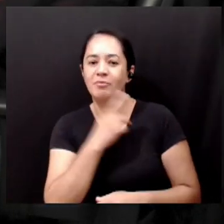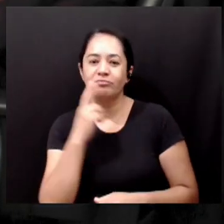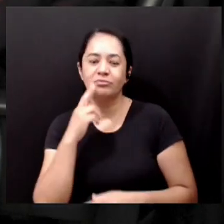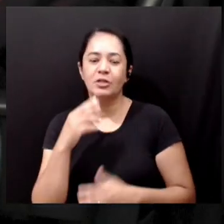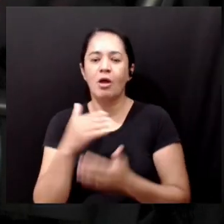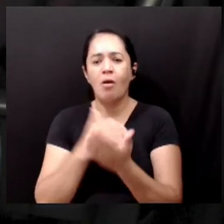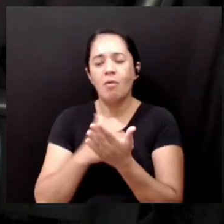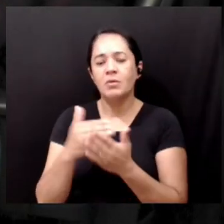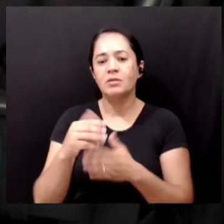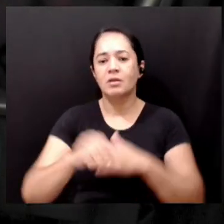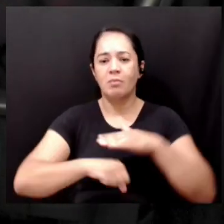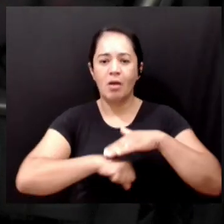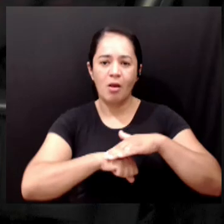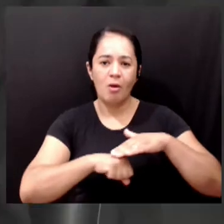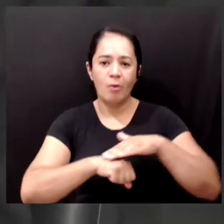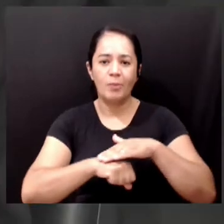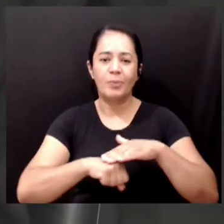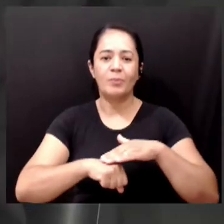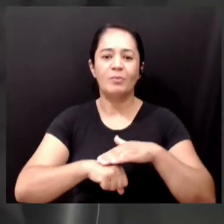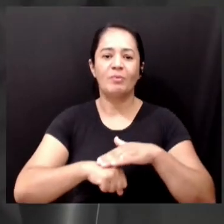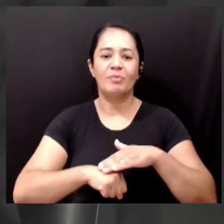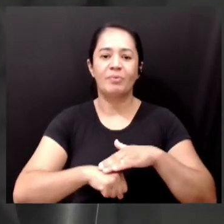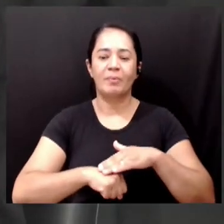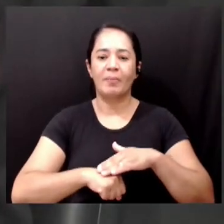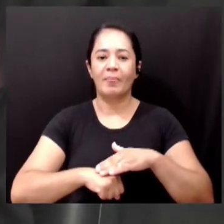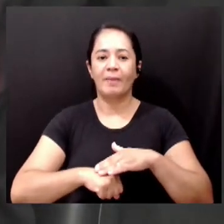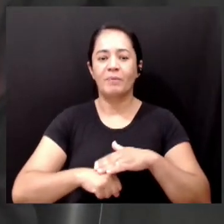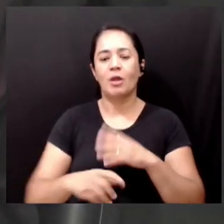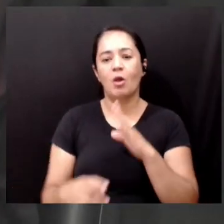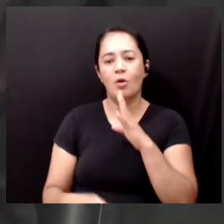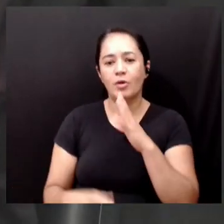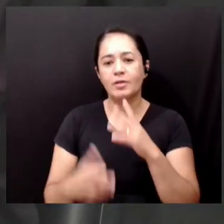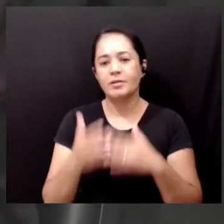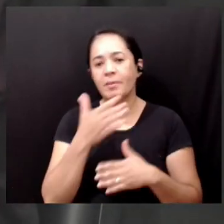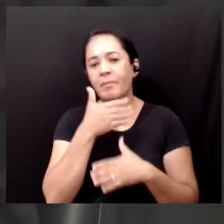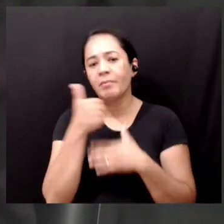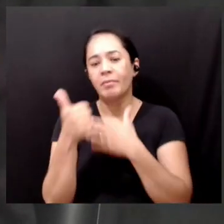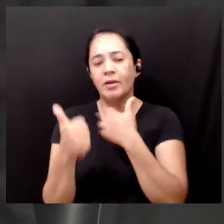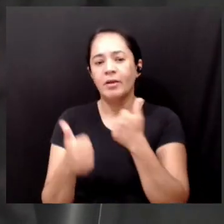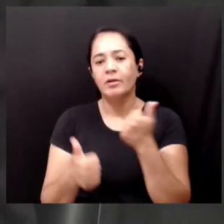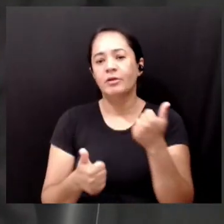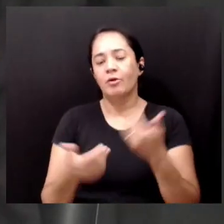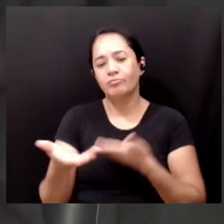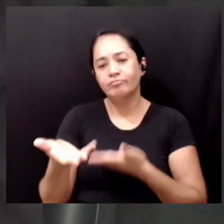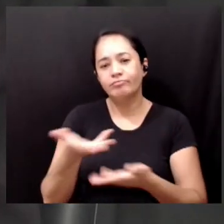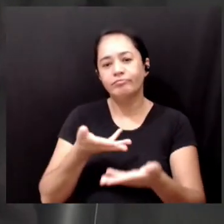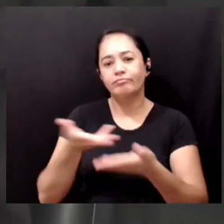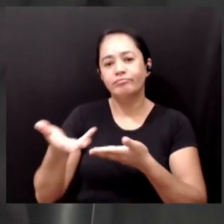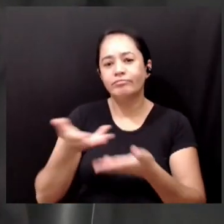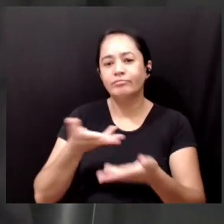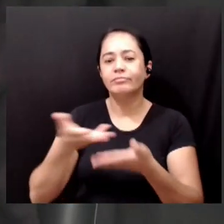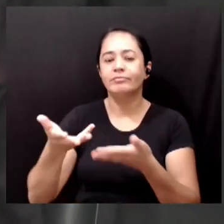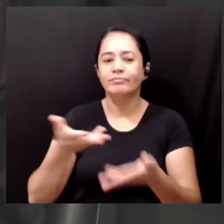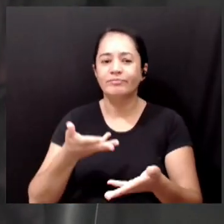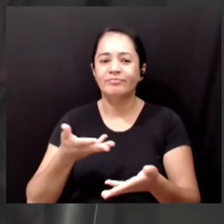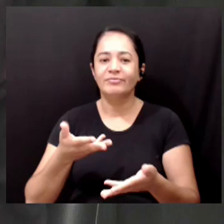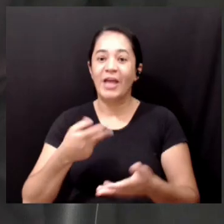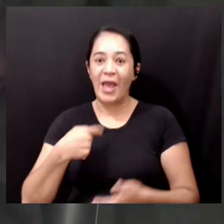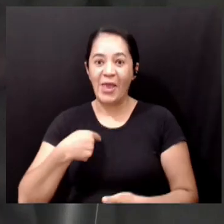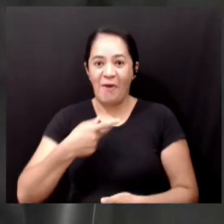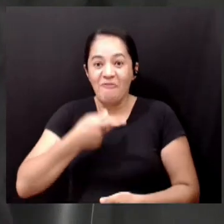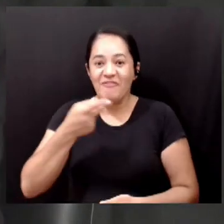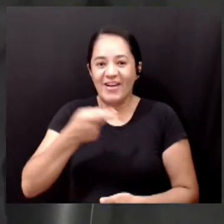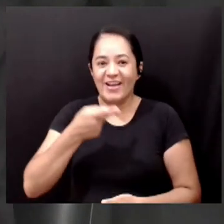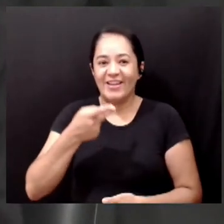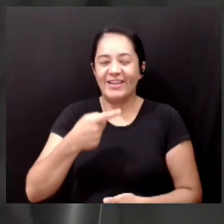conversar, a se conhecer um pouco mais, né? A dialogar, comecei a falar, né? Eu sou uma pessoa difícil de